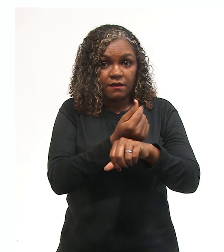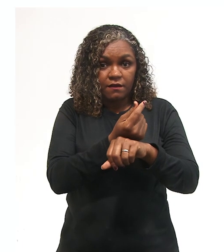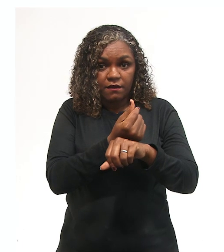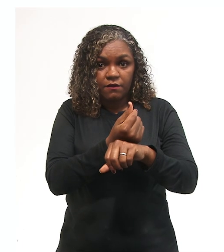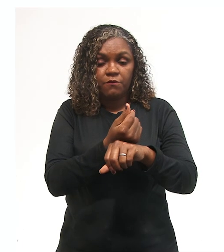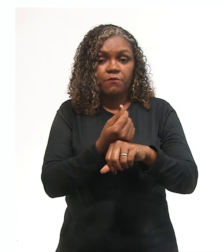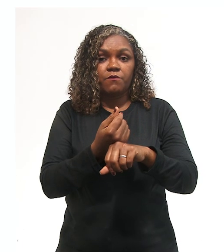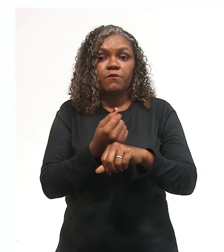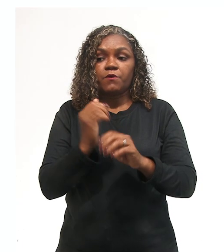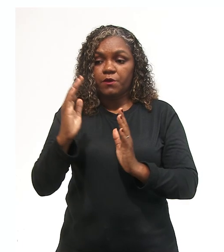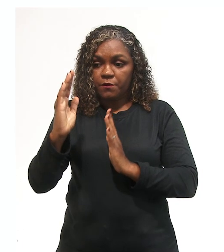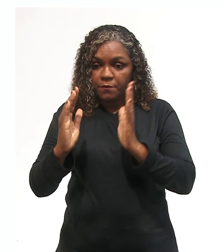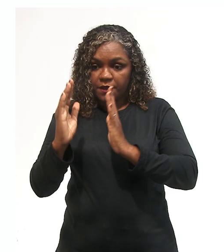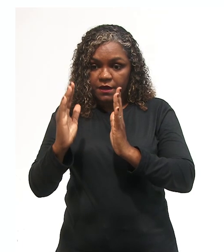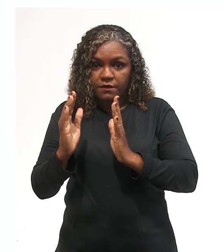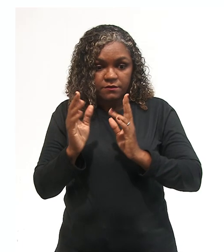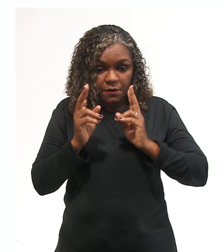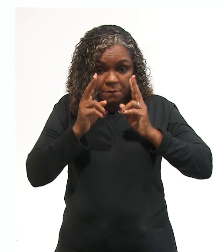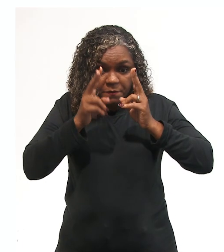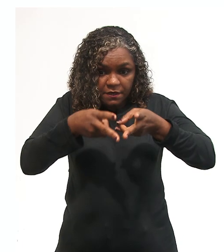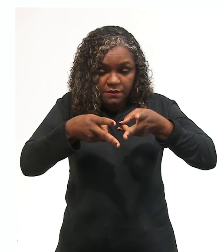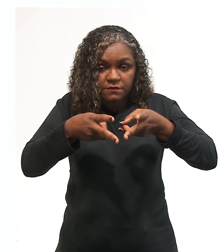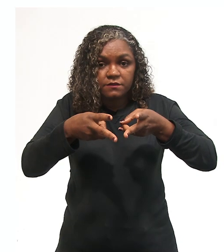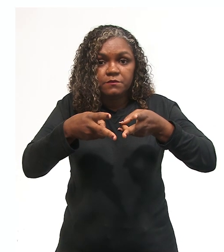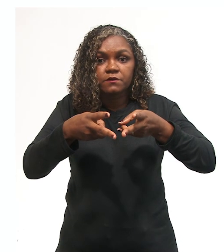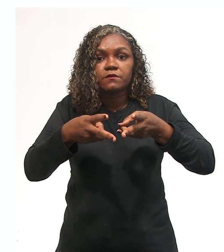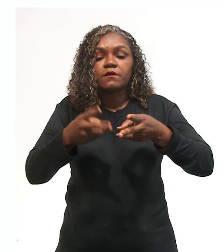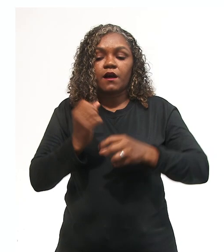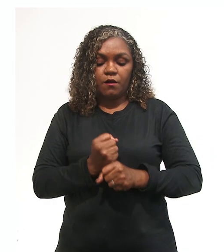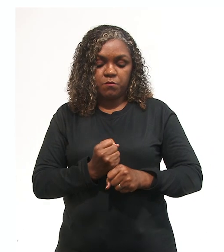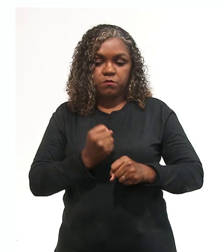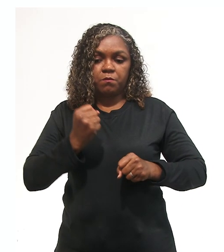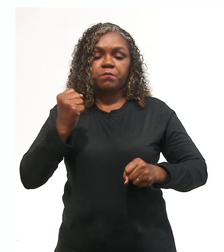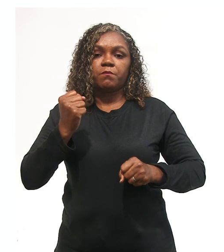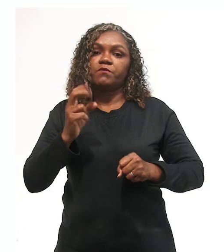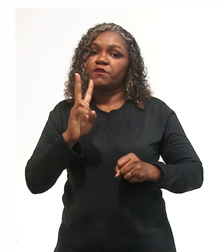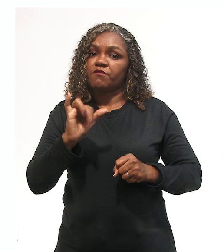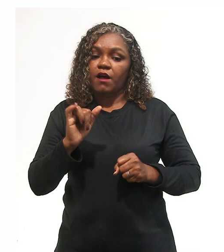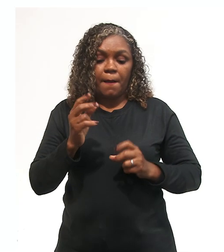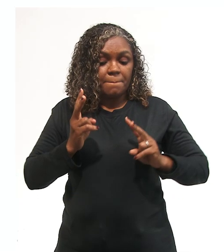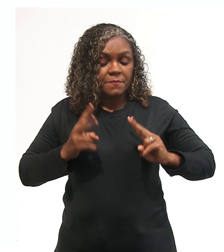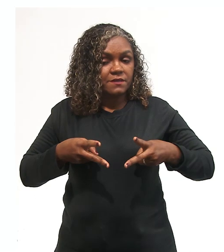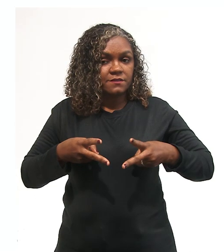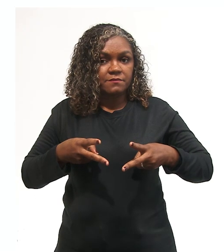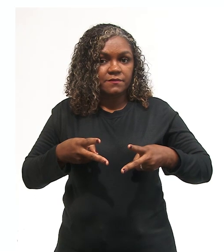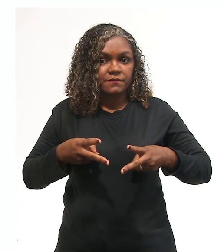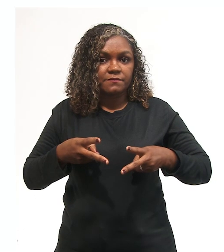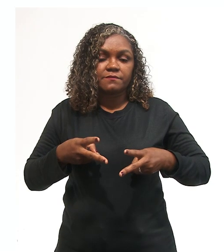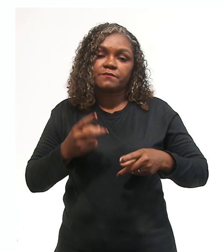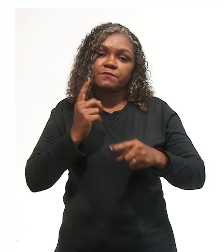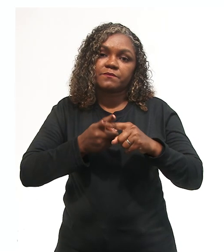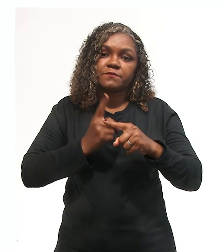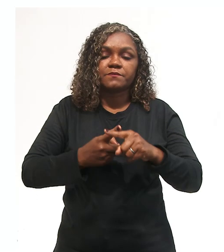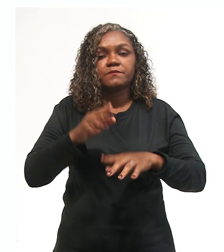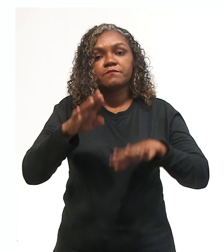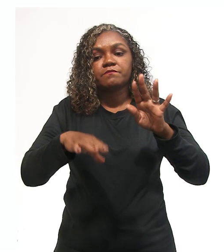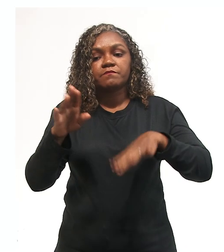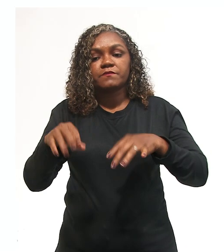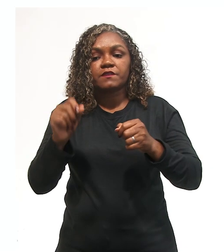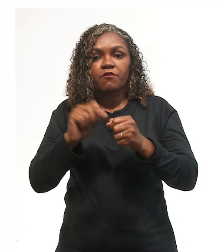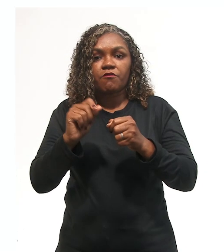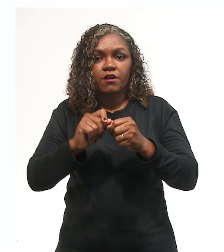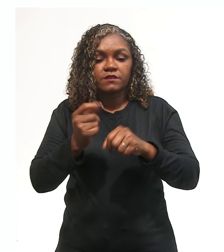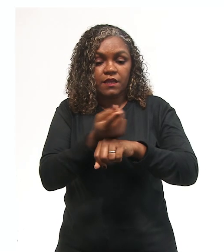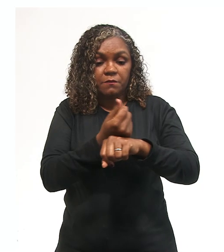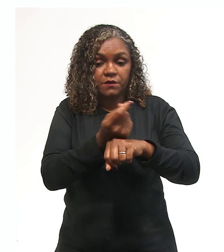mesmo prazo, elas vão gerar o mesmo montante. Então, quando isso acontece, toda vez que eu tenho taxas que, ao serem aplicadas ao mesmo